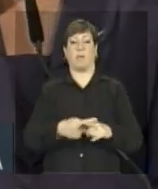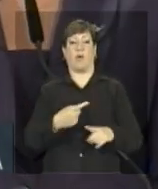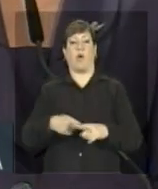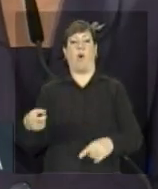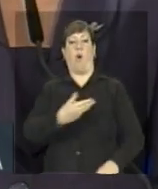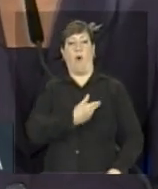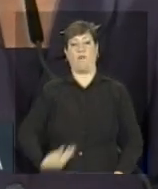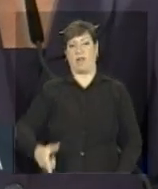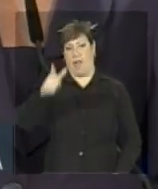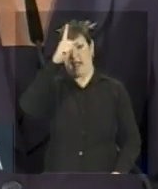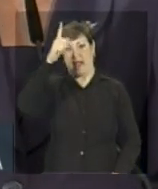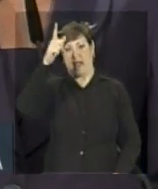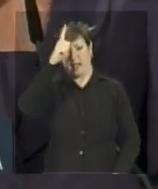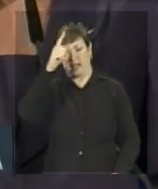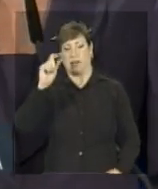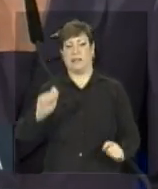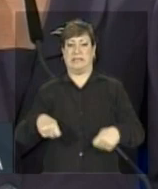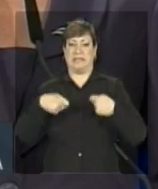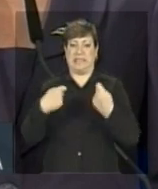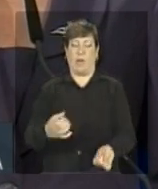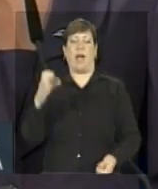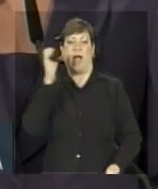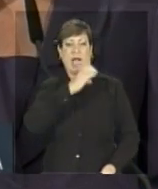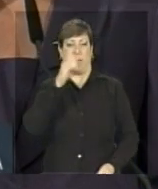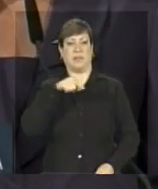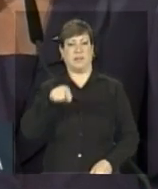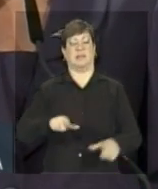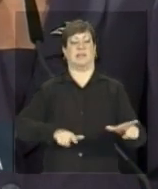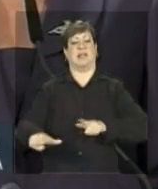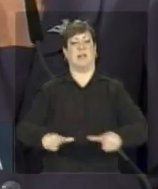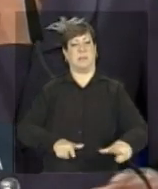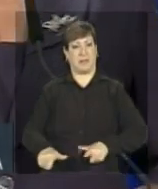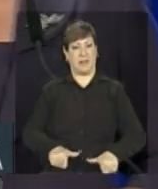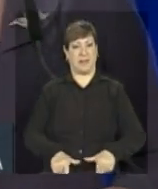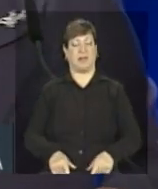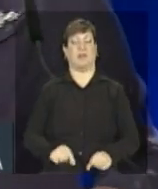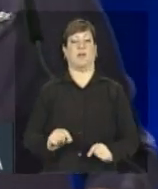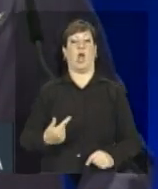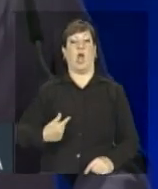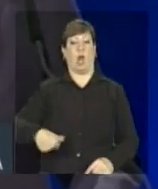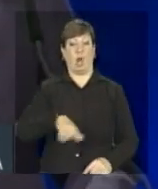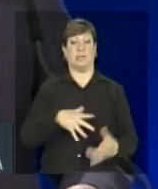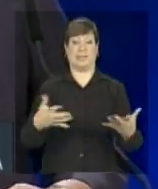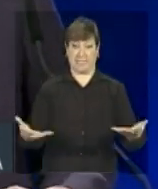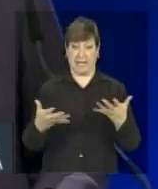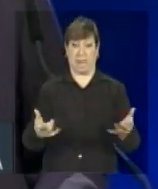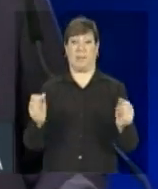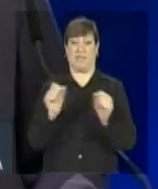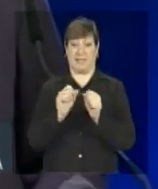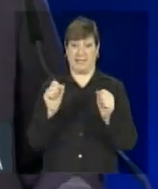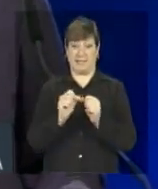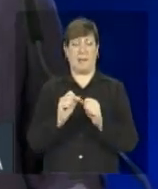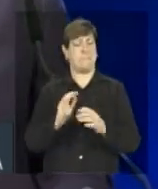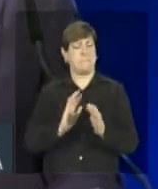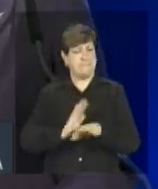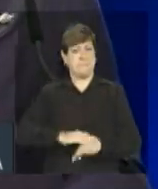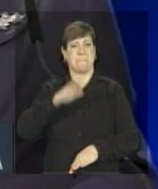alemão que conferiu agilidade a essa iniciativa. Queremos construir ainda